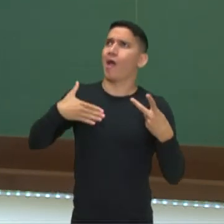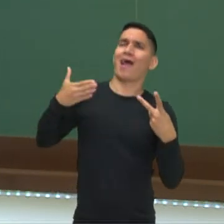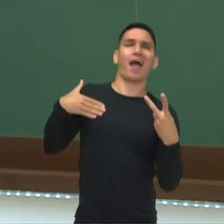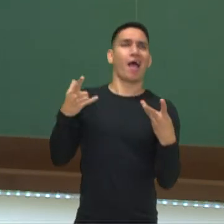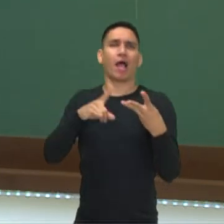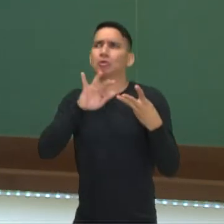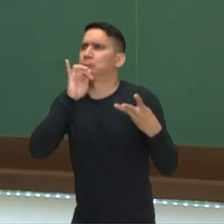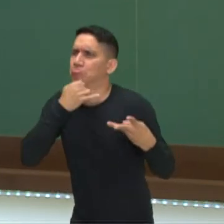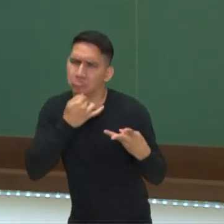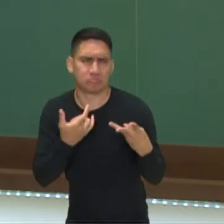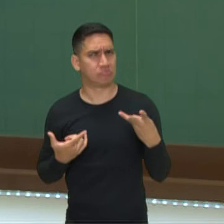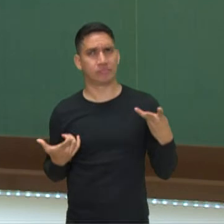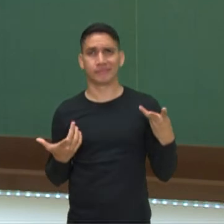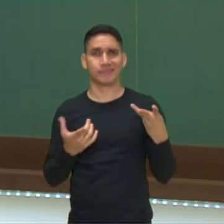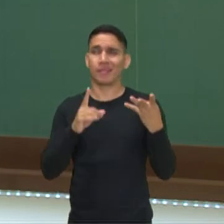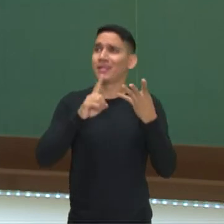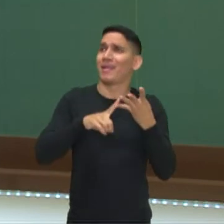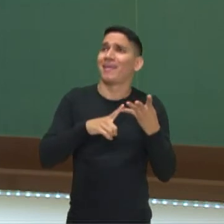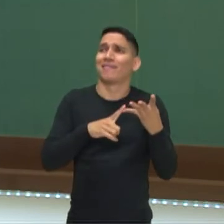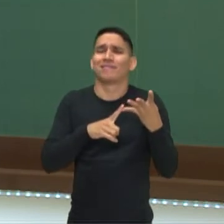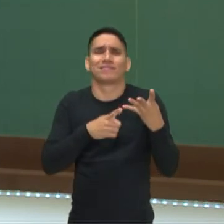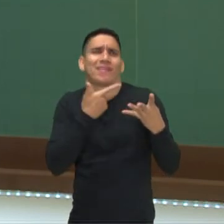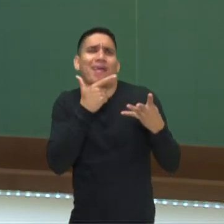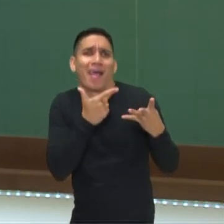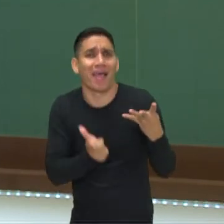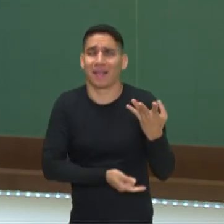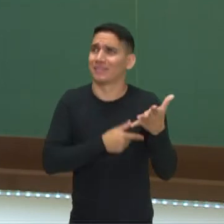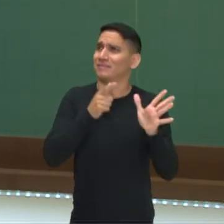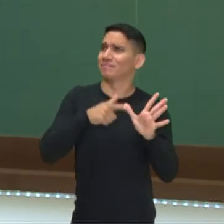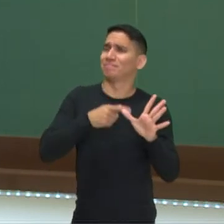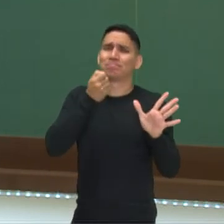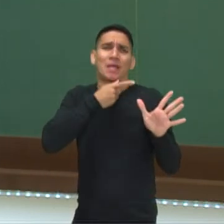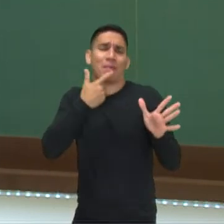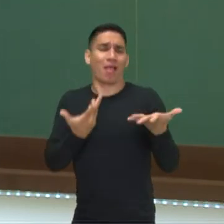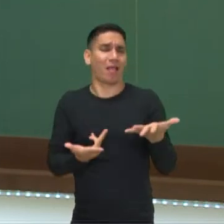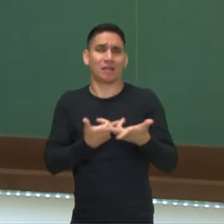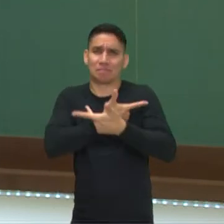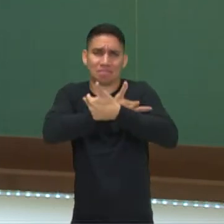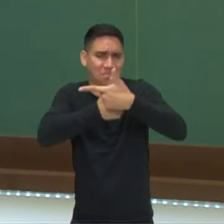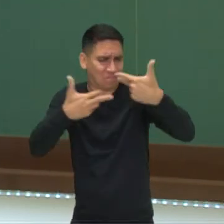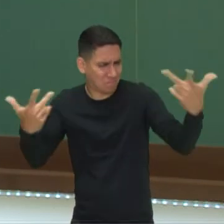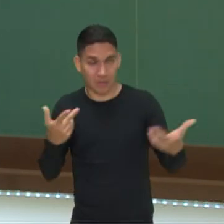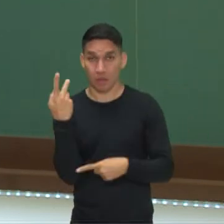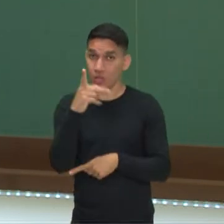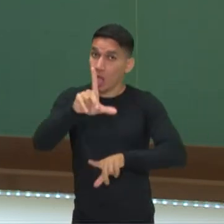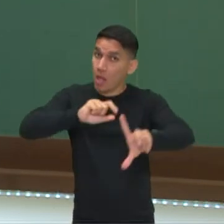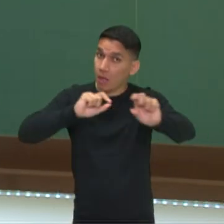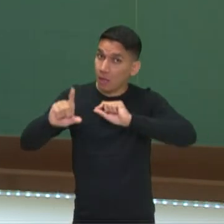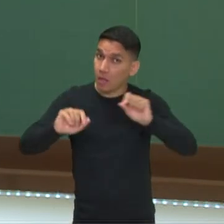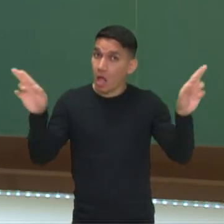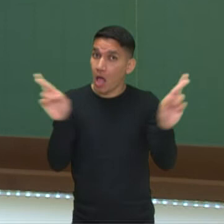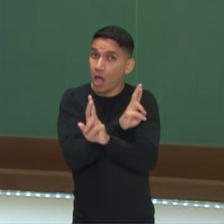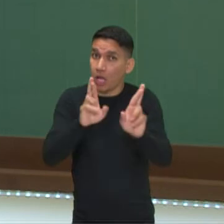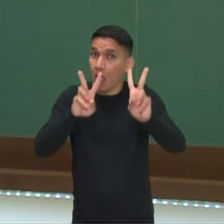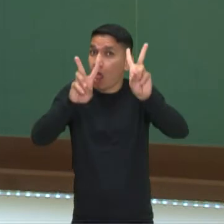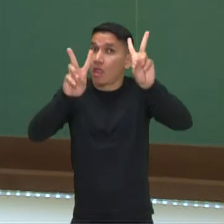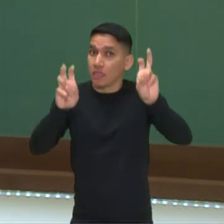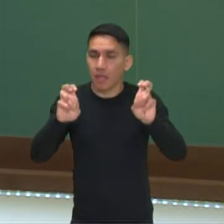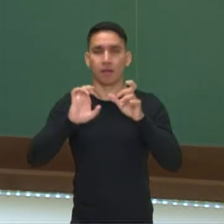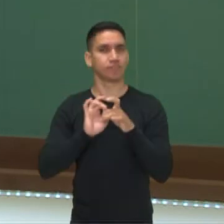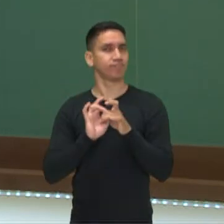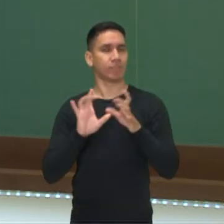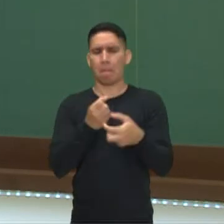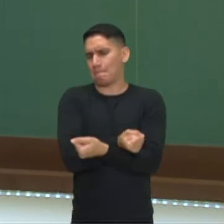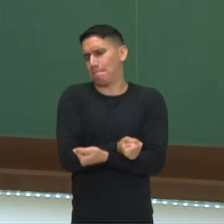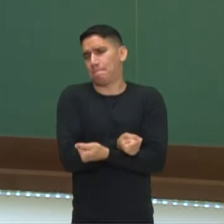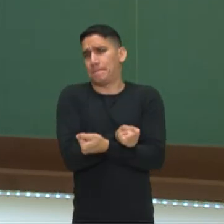mais triste, algo engraçado, algo divertido. Então o poema, com relação aos temas, ele é bem